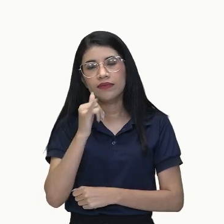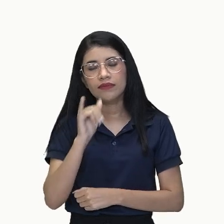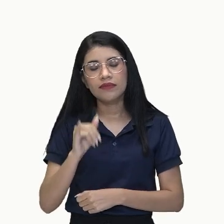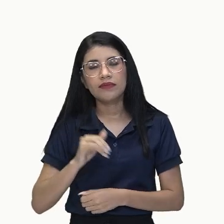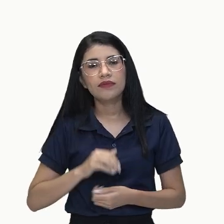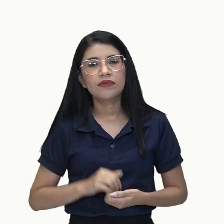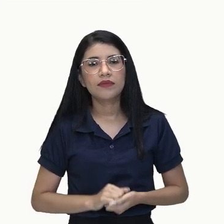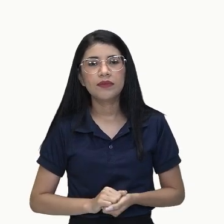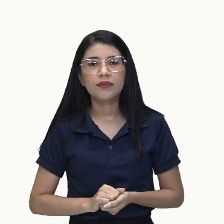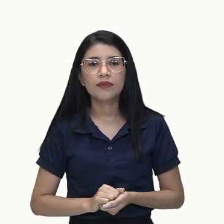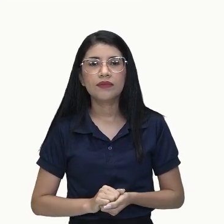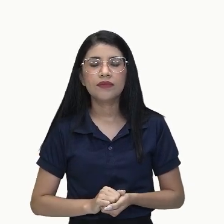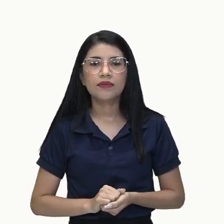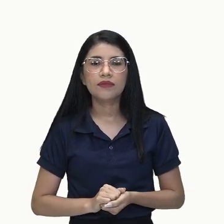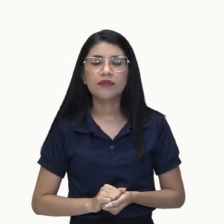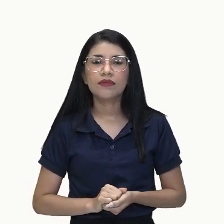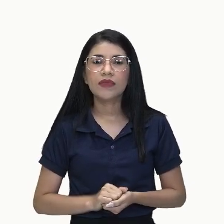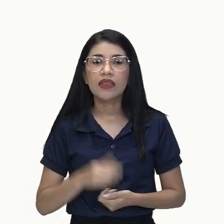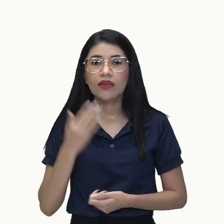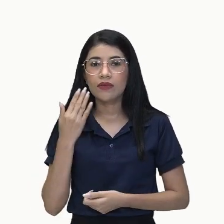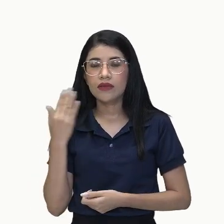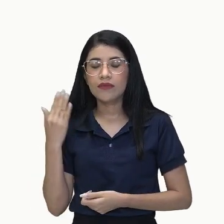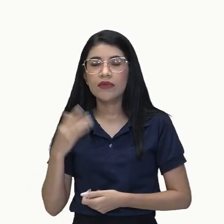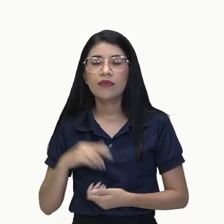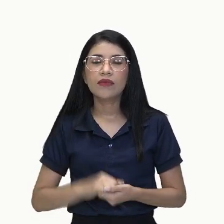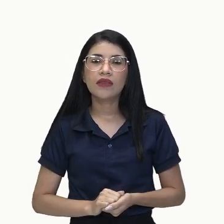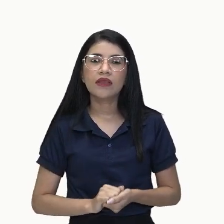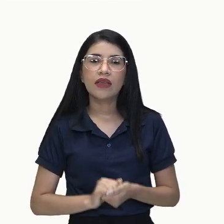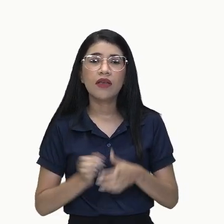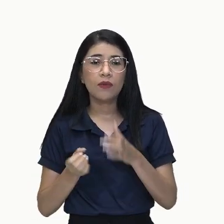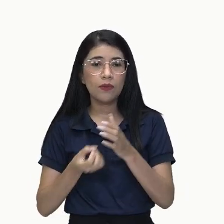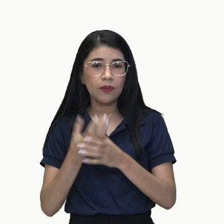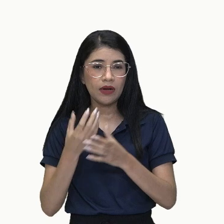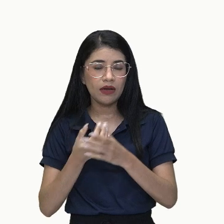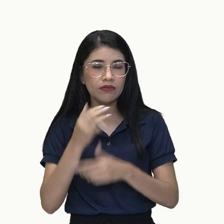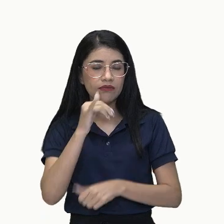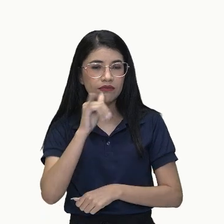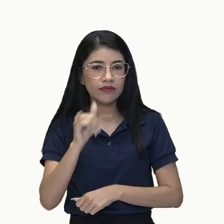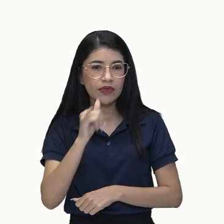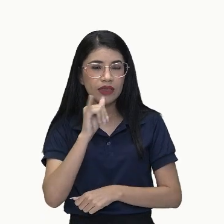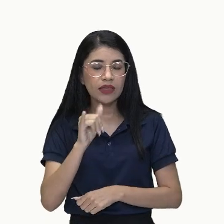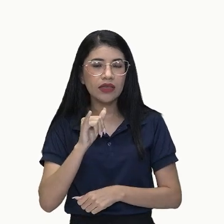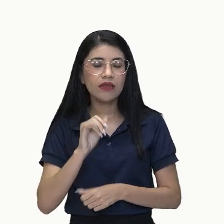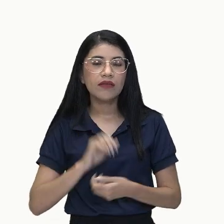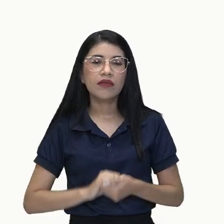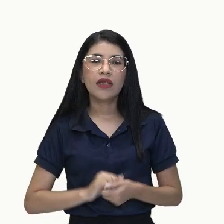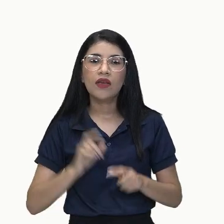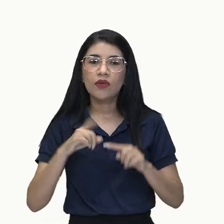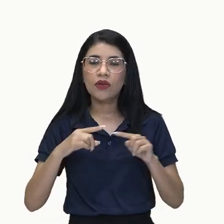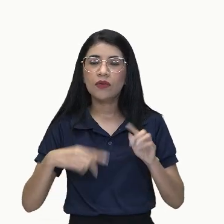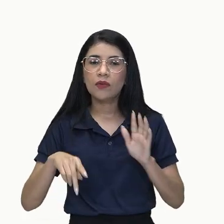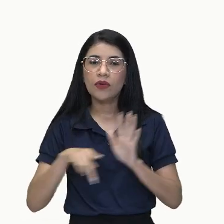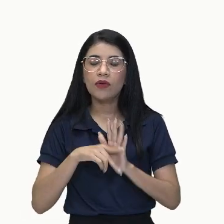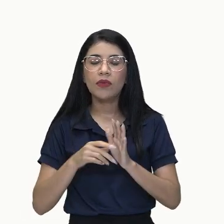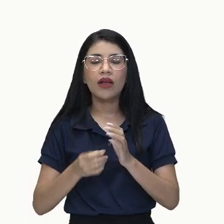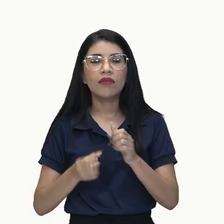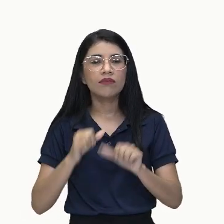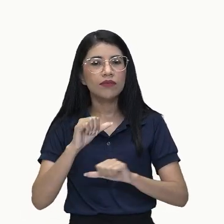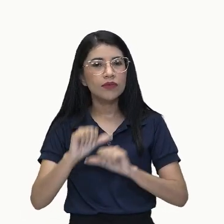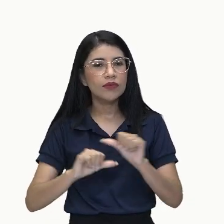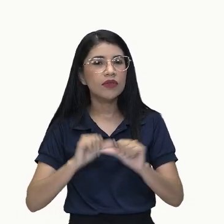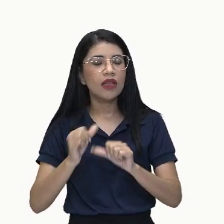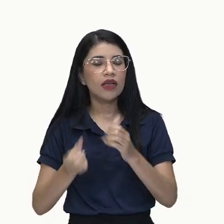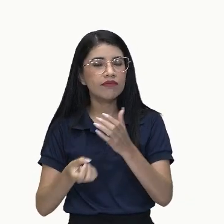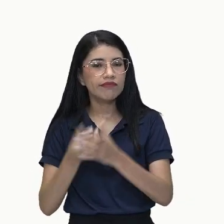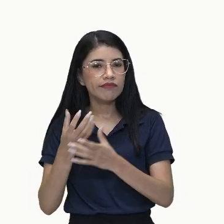energia elétrica. Aí nós temos aí o gerador, os geradores, que são dispositivos que transformam e